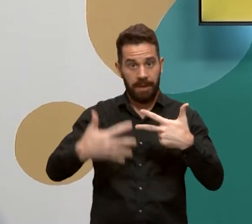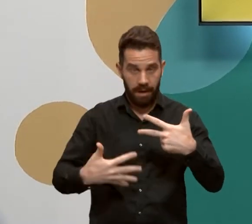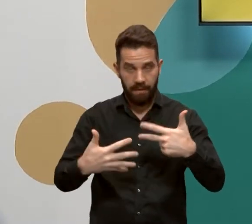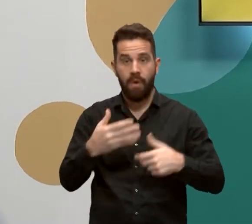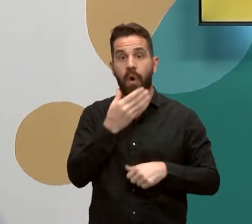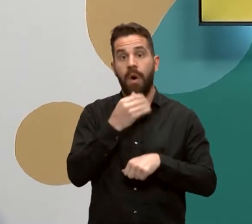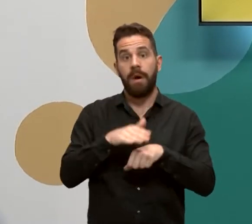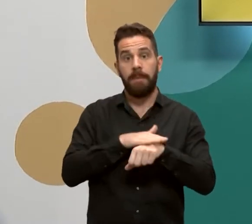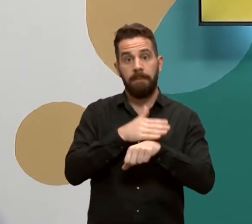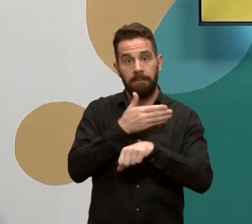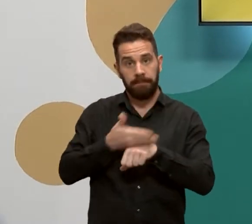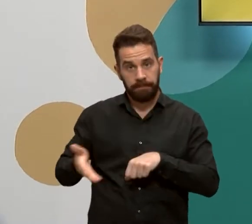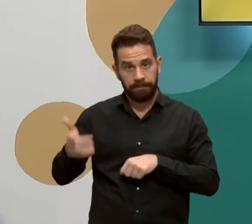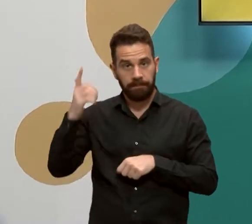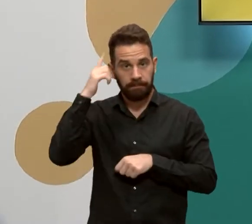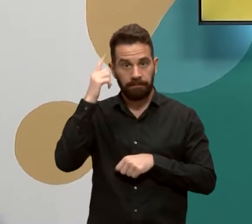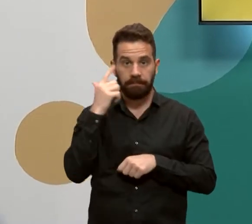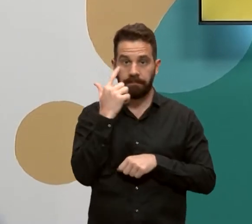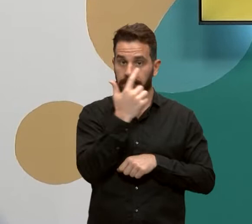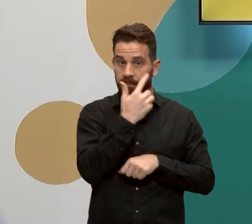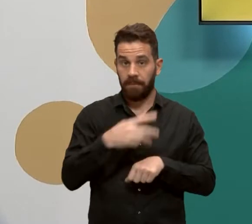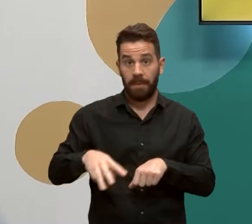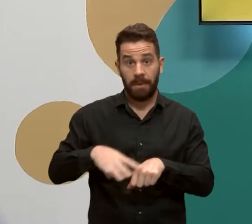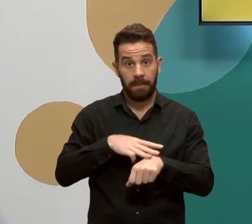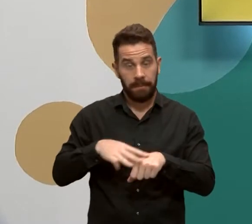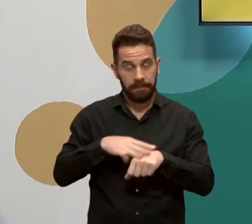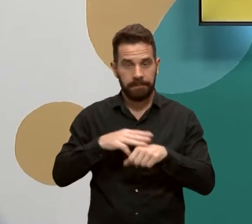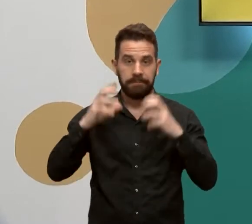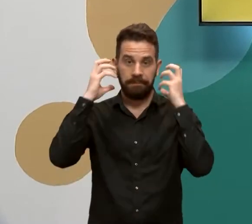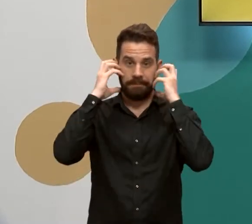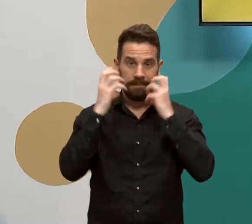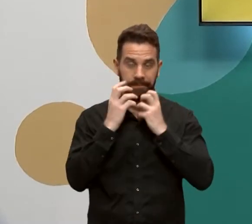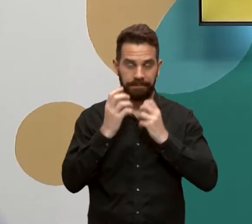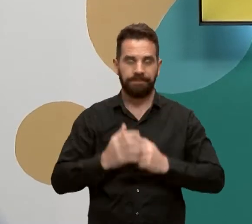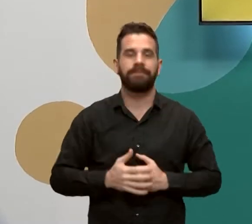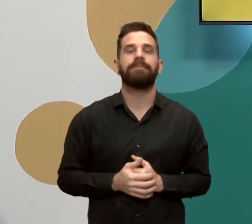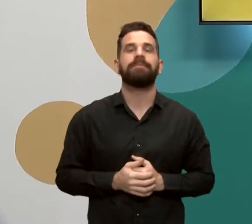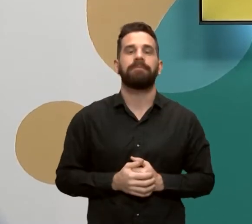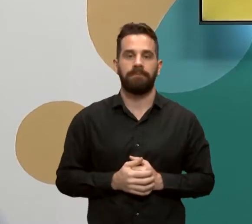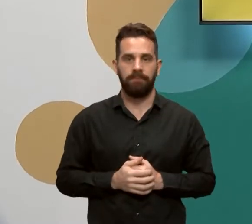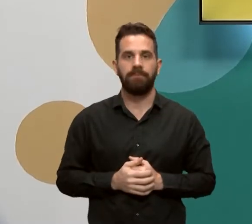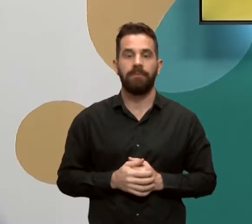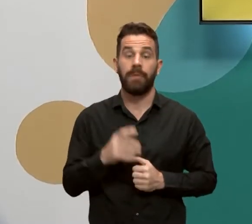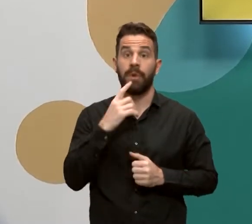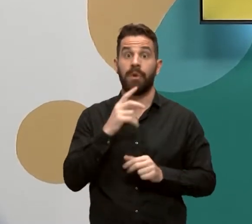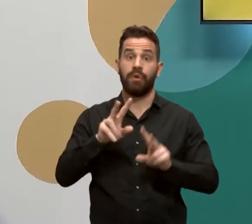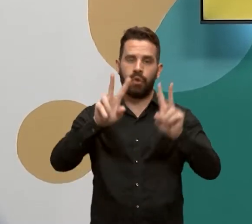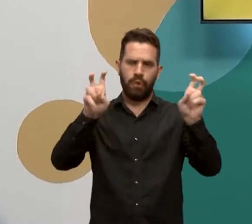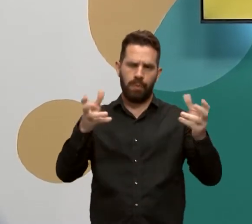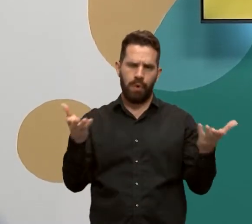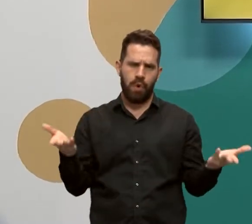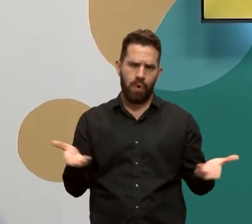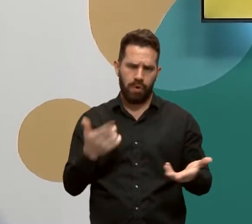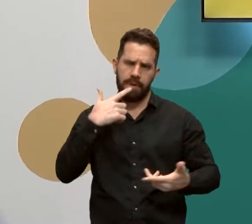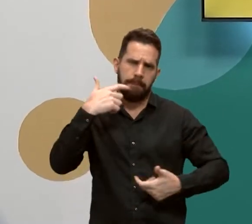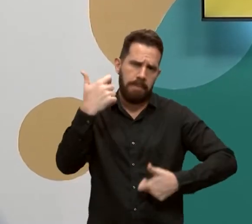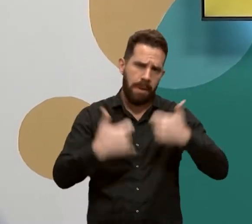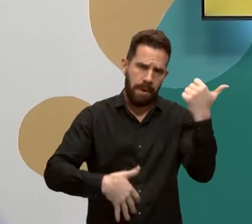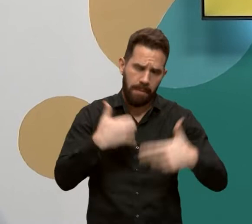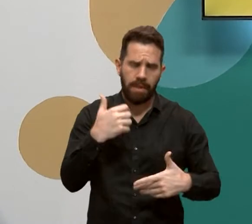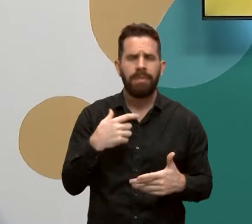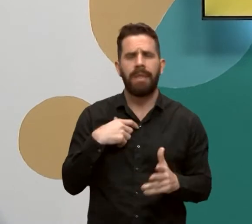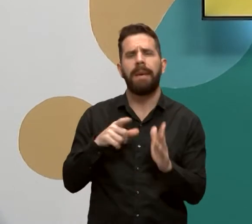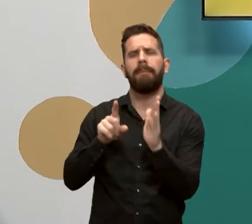clara, cabelos e olhos castanhos e tem barba cheia. E olha só, sobre o tema que nós vamos falar hoje, nós fizemos